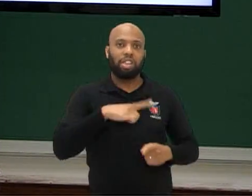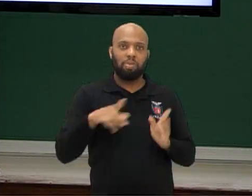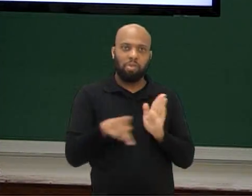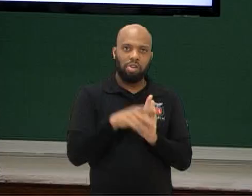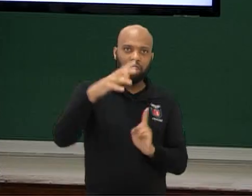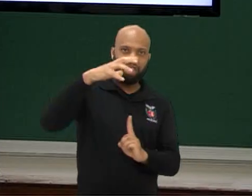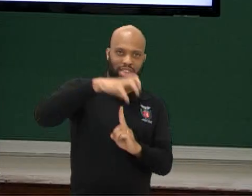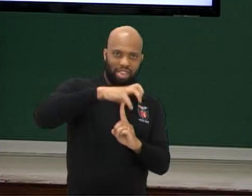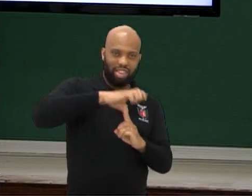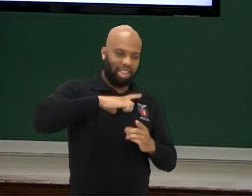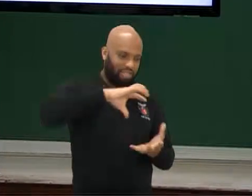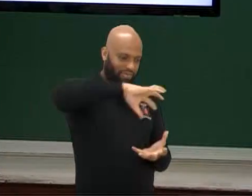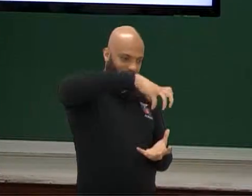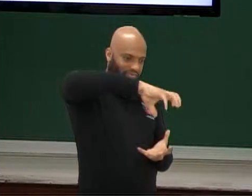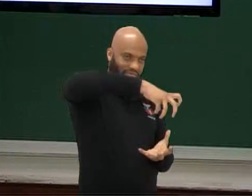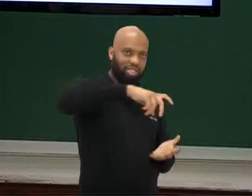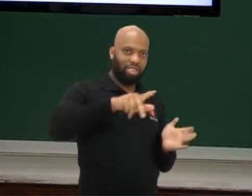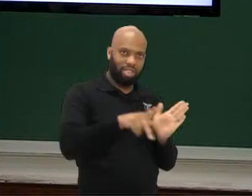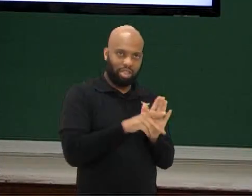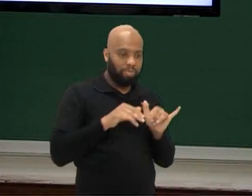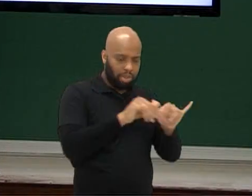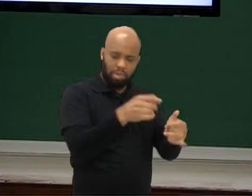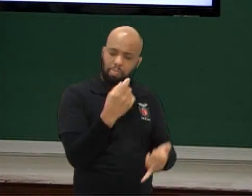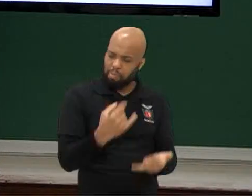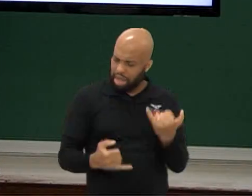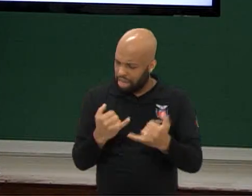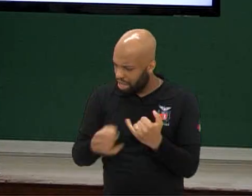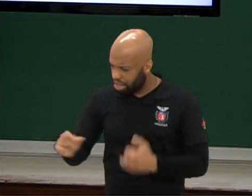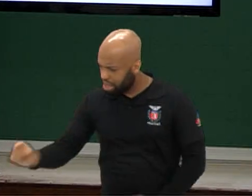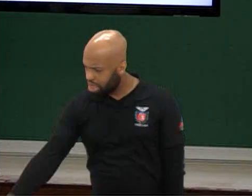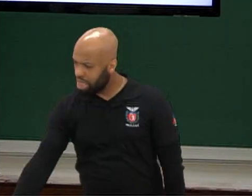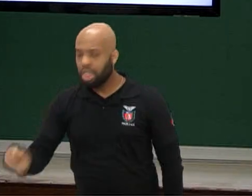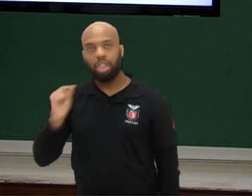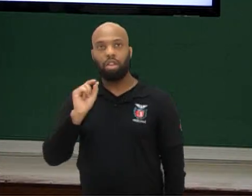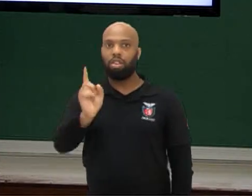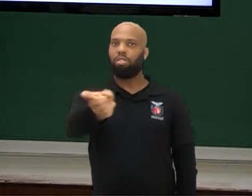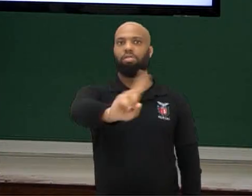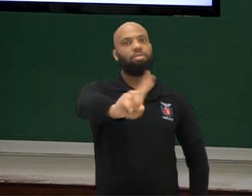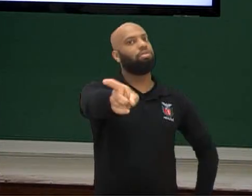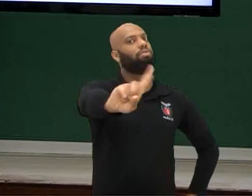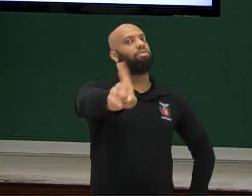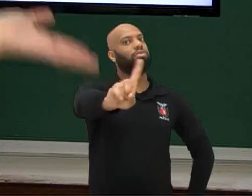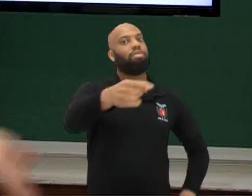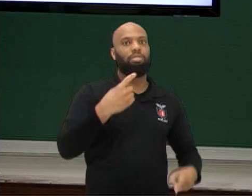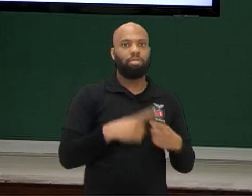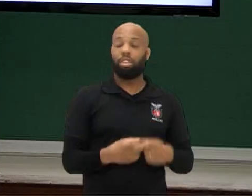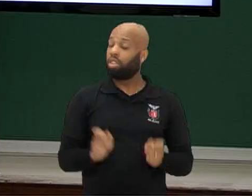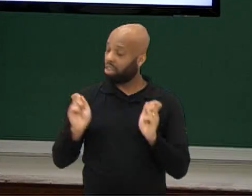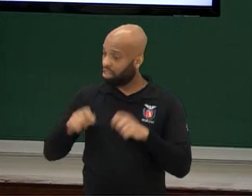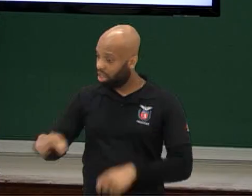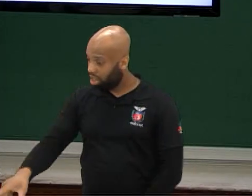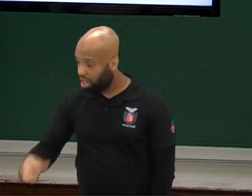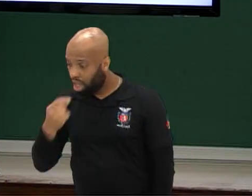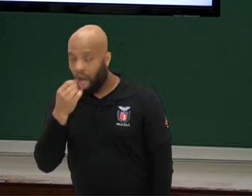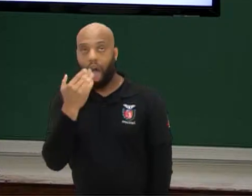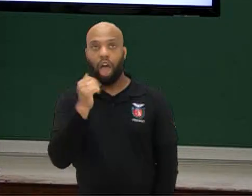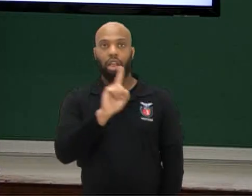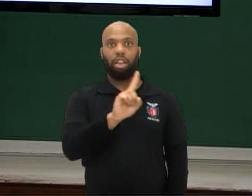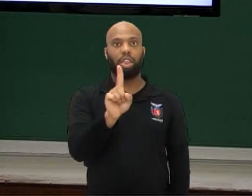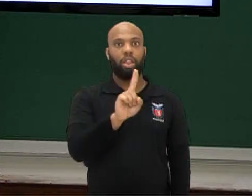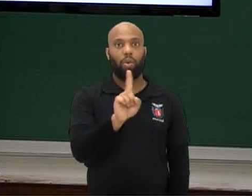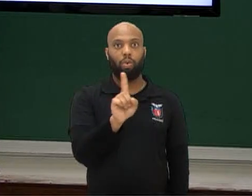está em conserva dentro do vidrinho que você compra no mercado? Aí você está passeando, você olha, nossa, é um cogumelo que eu posso comer. Você vai lá, pega e